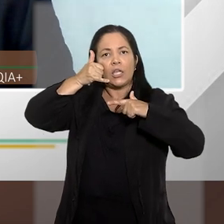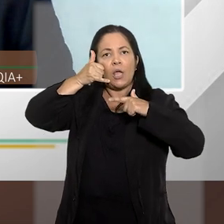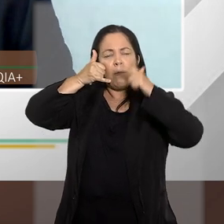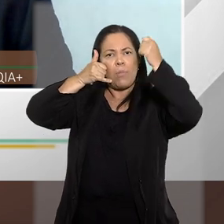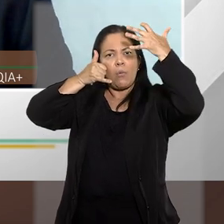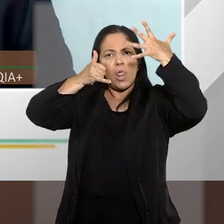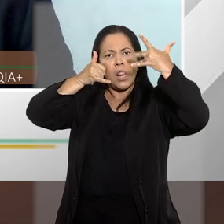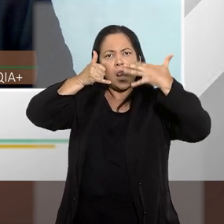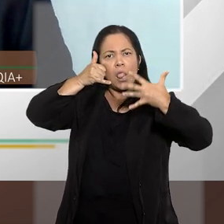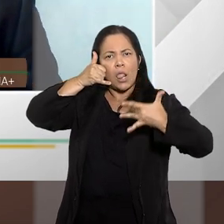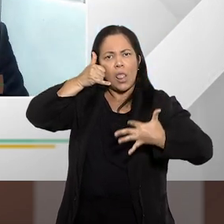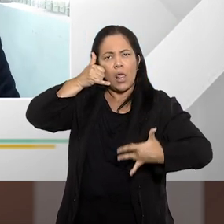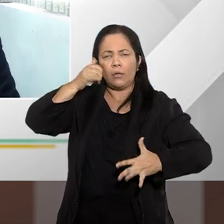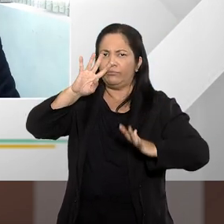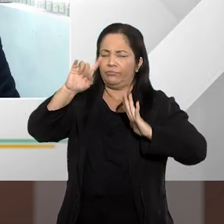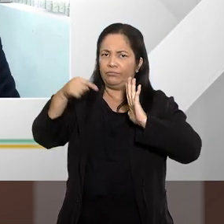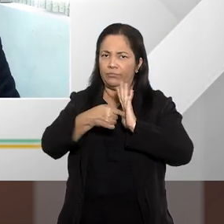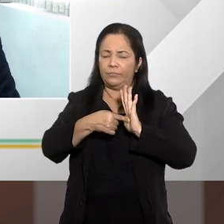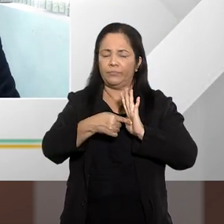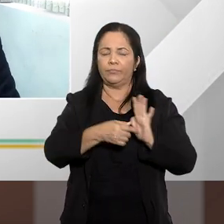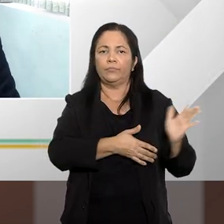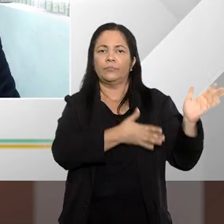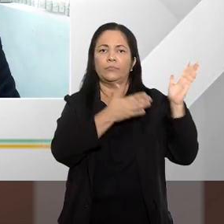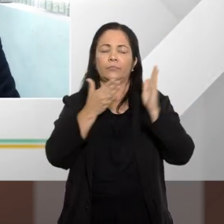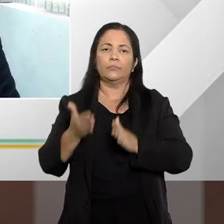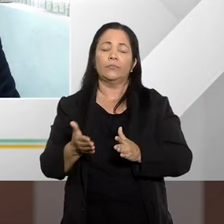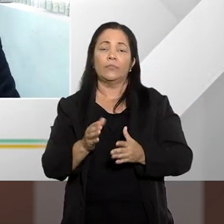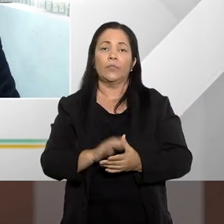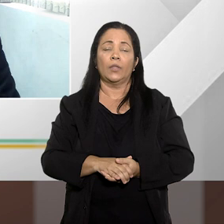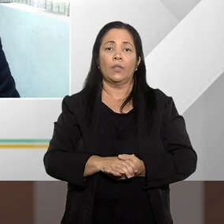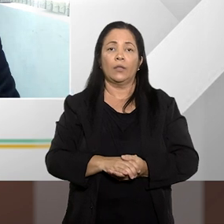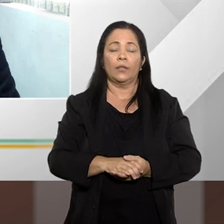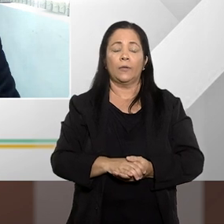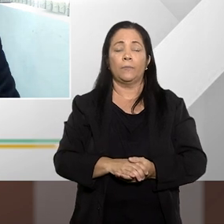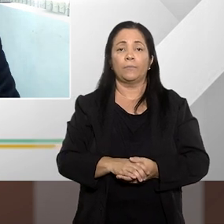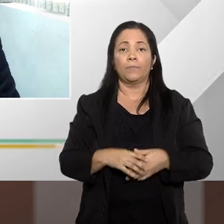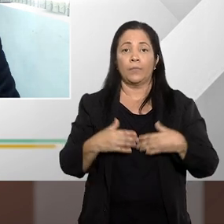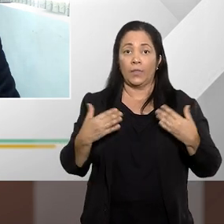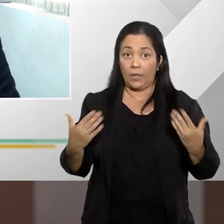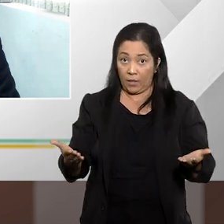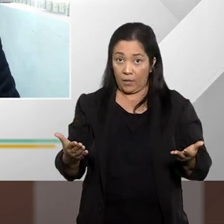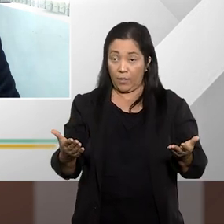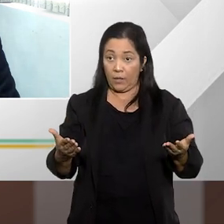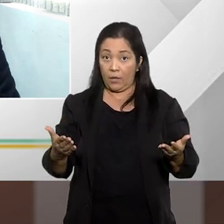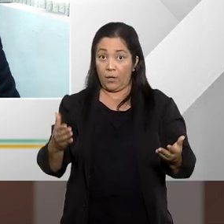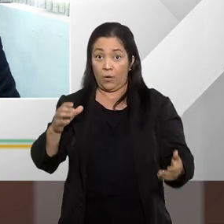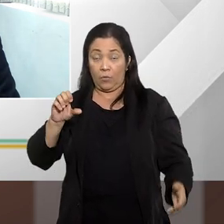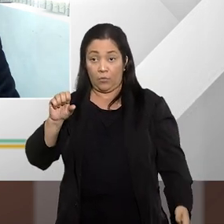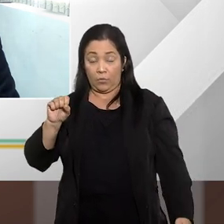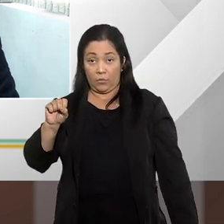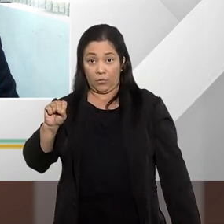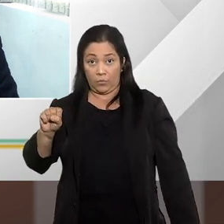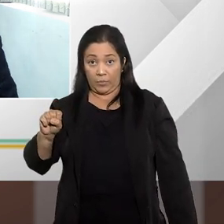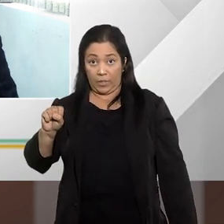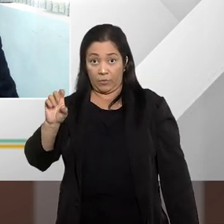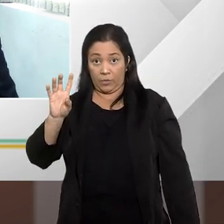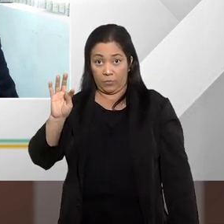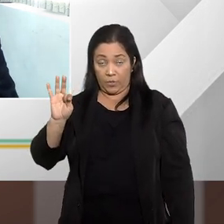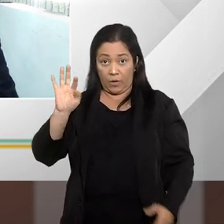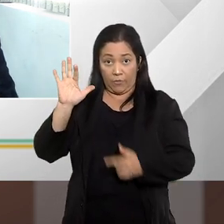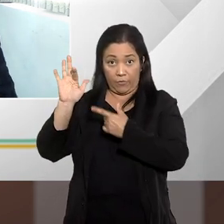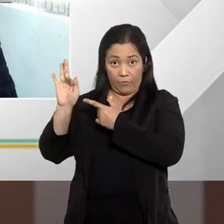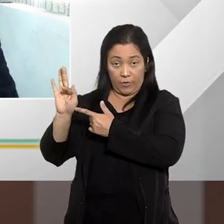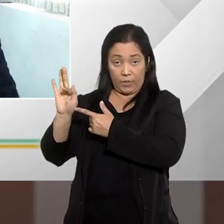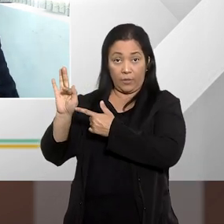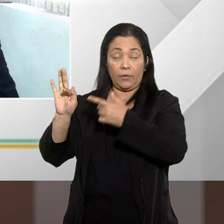isso. Uhum. Bom, antes mesmo do posicionamento do Supremo em relação